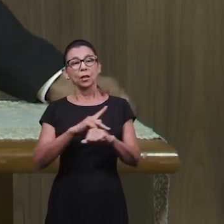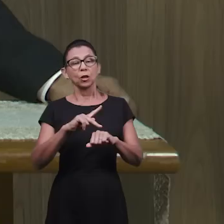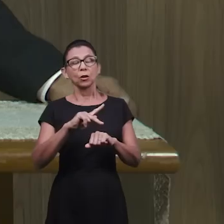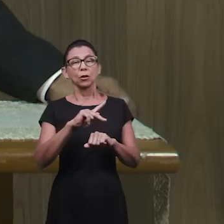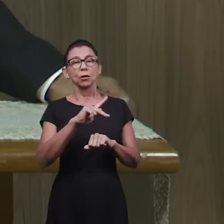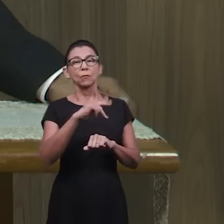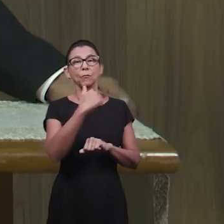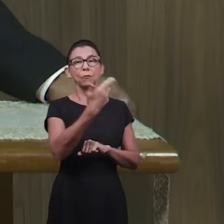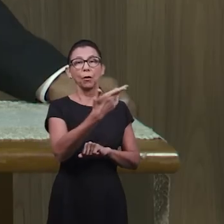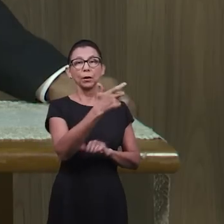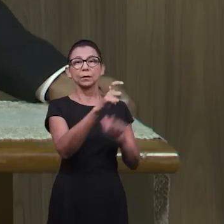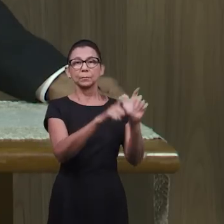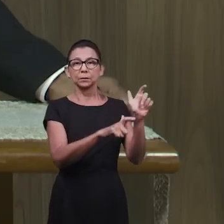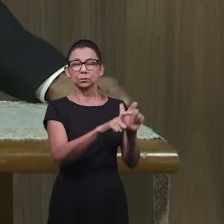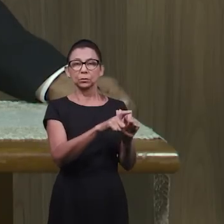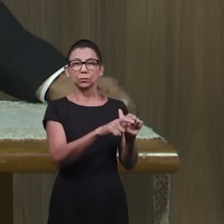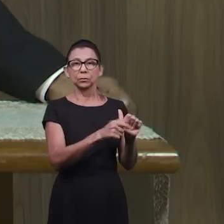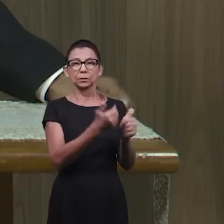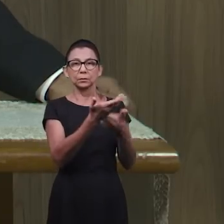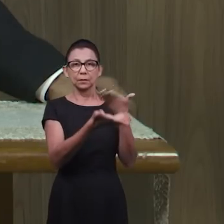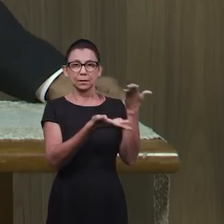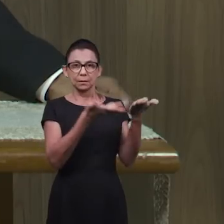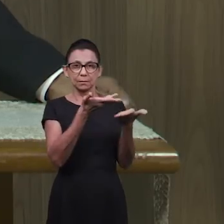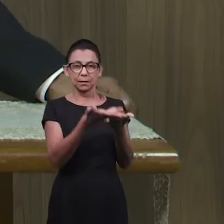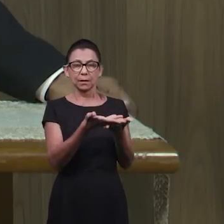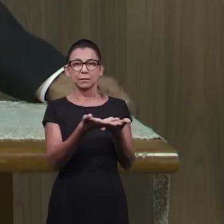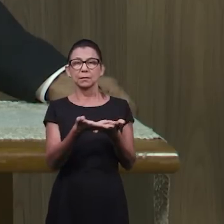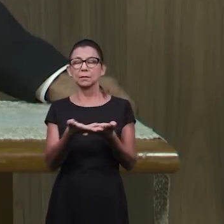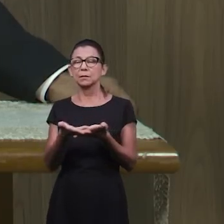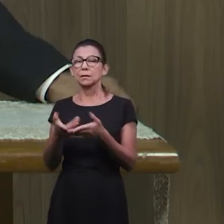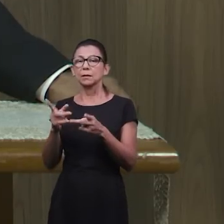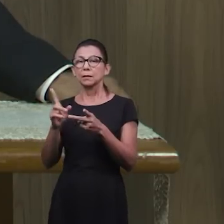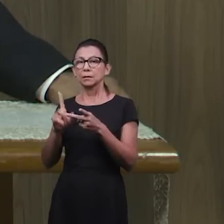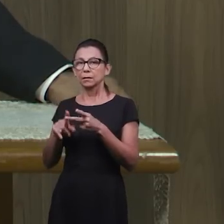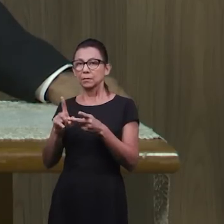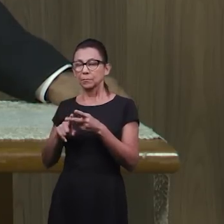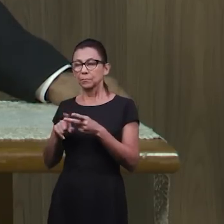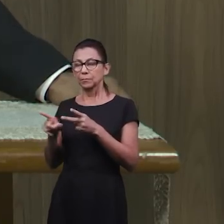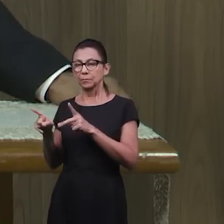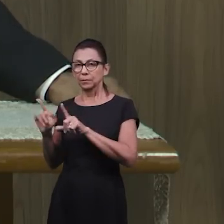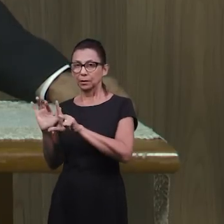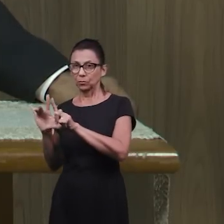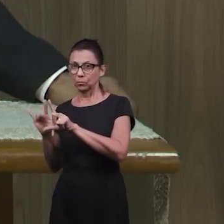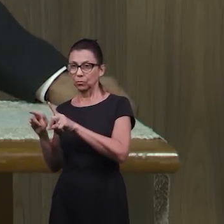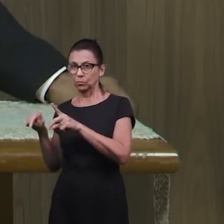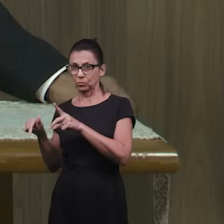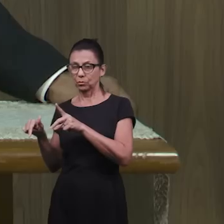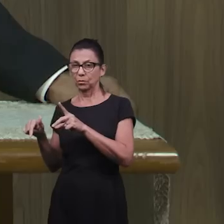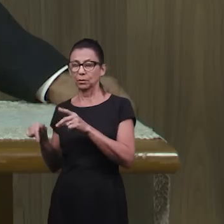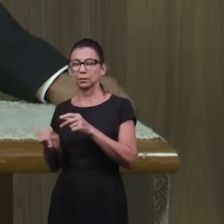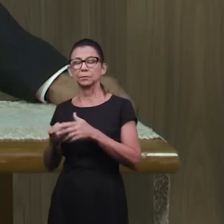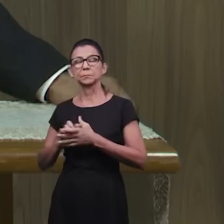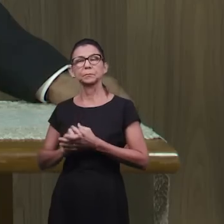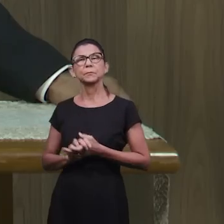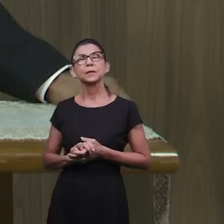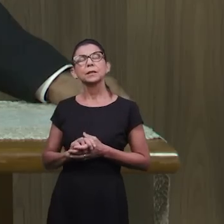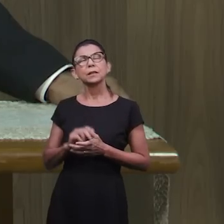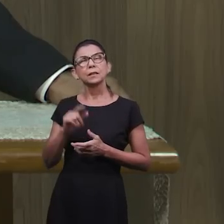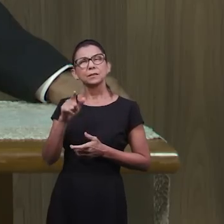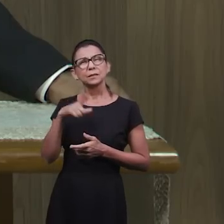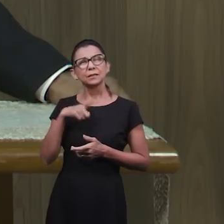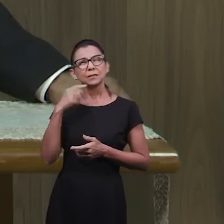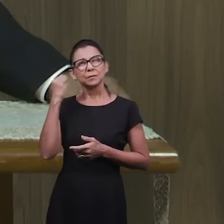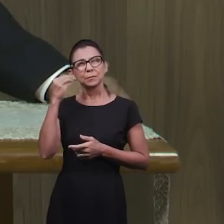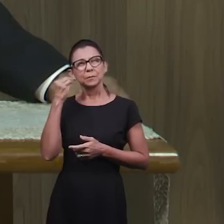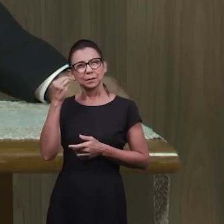exterior. Também temos um QR Code que vai aparecer na sua tela para que você nos envie a tua